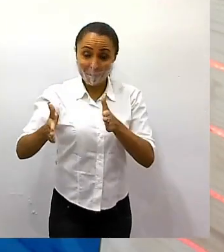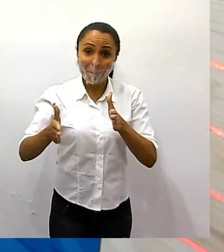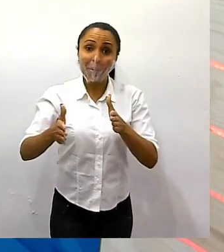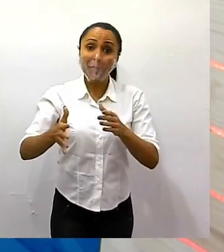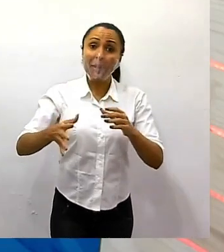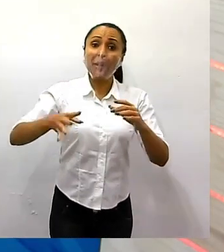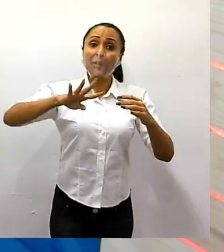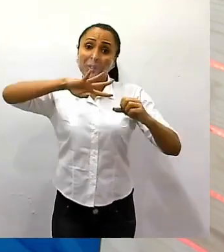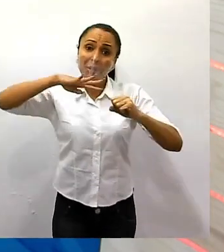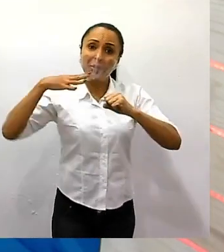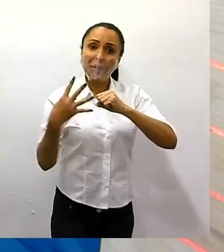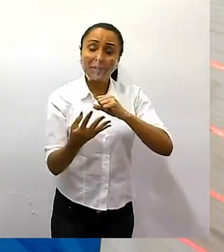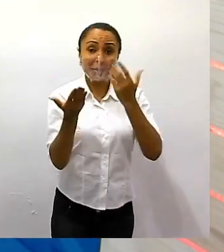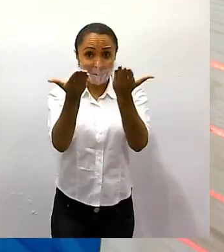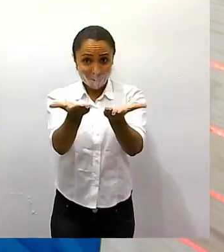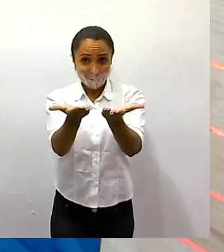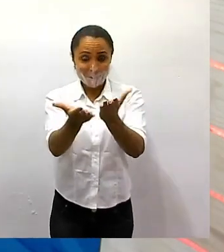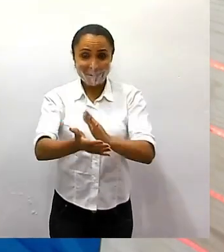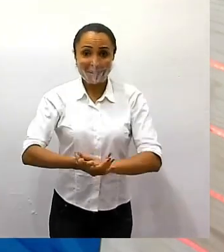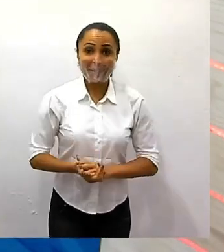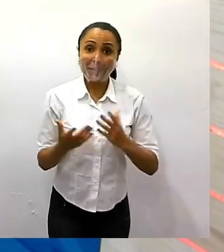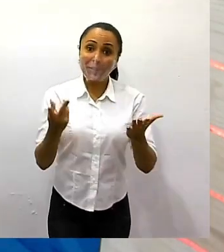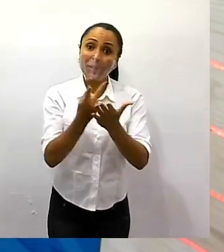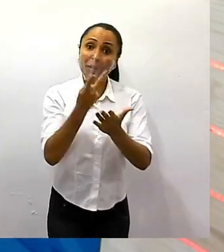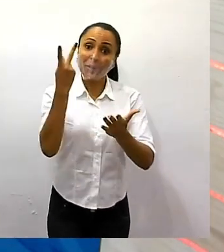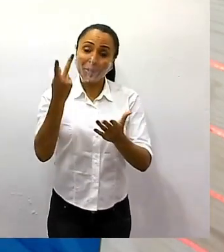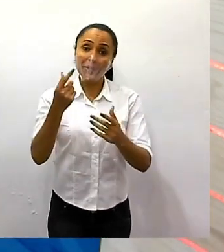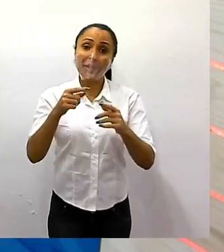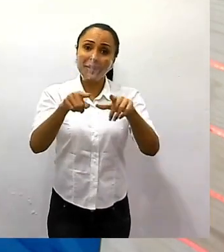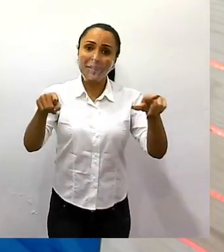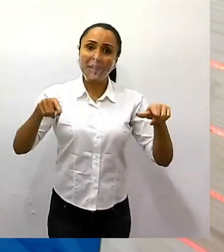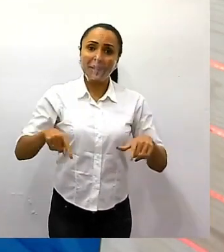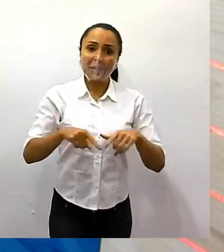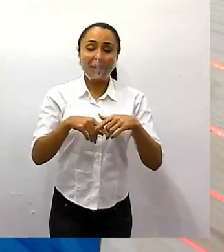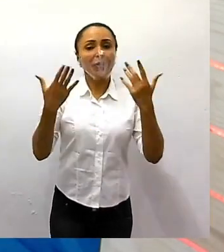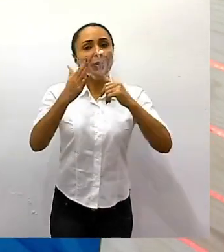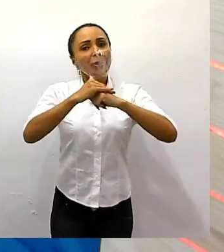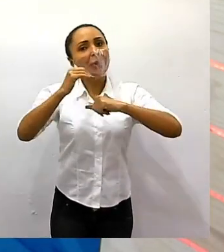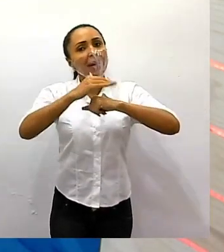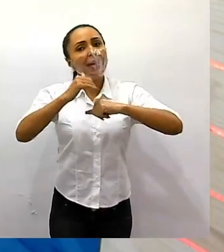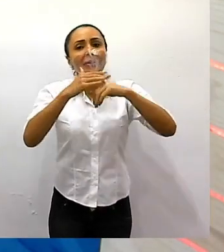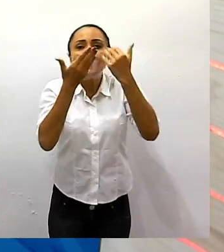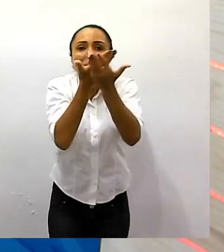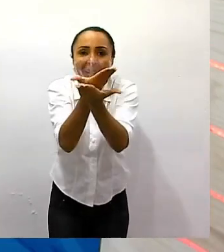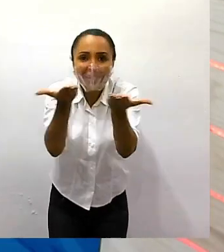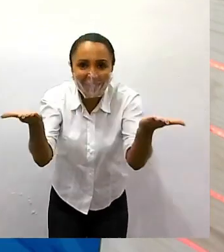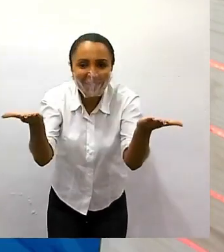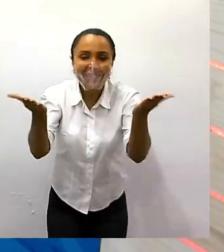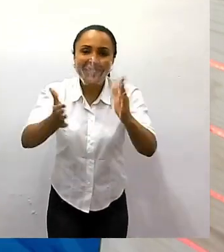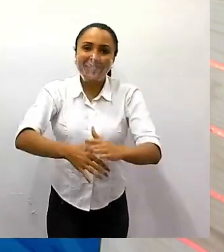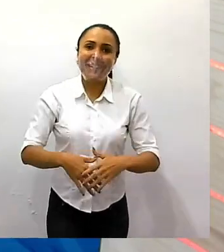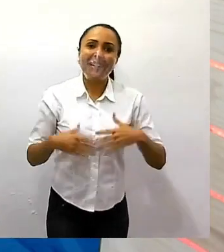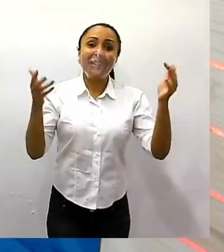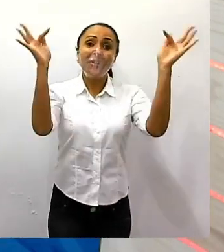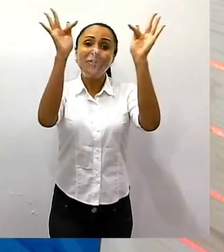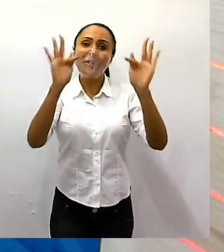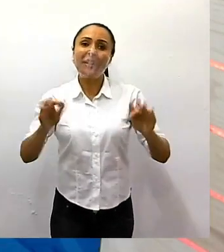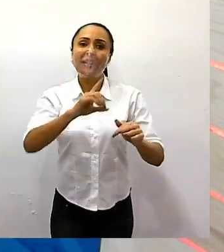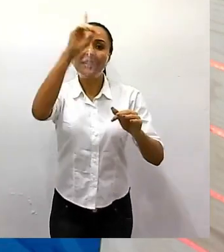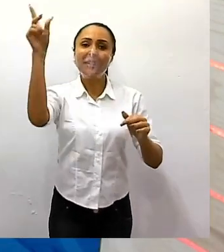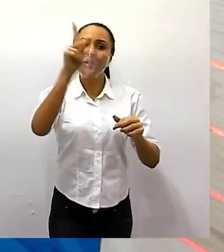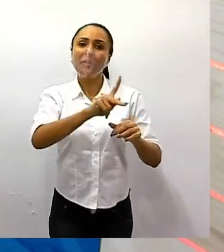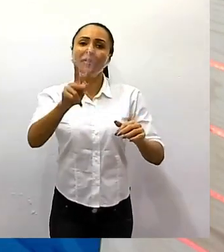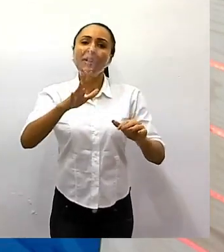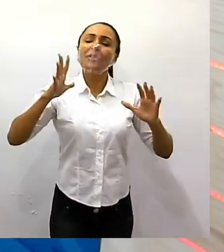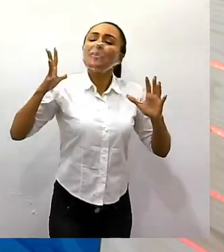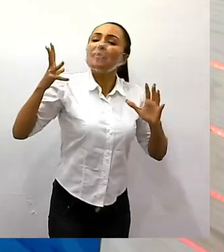quarentena tem sido com você. Tudo o que acontece nesses estúdios é feito com o maior carinho do mundo para você. Então, feliz Dia dos Professores para